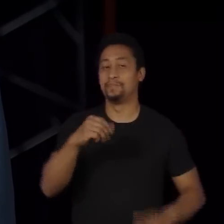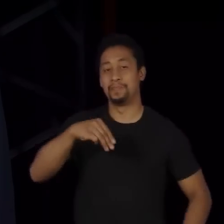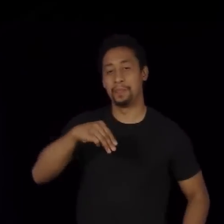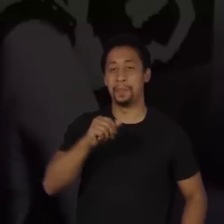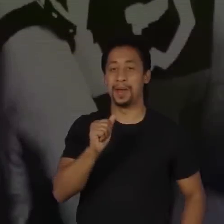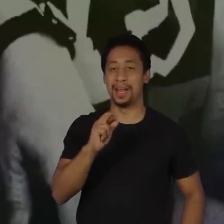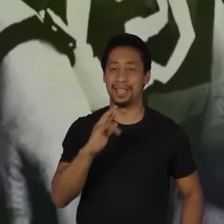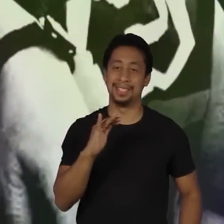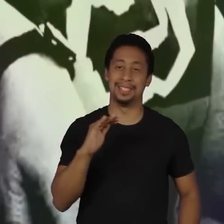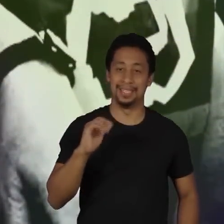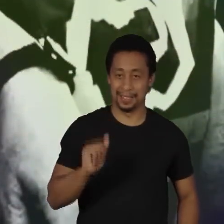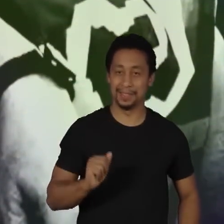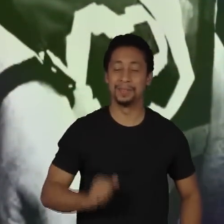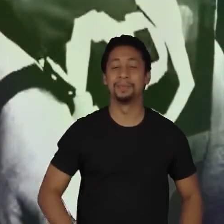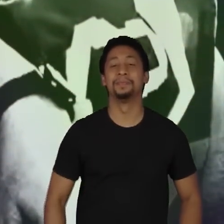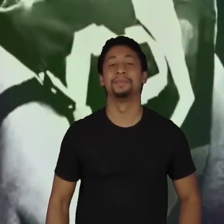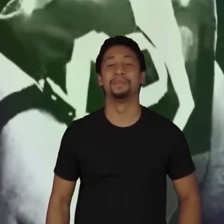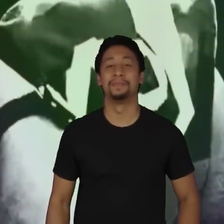Vergueiro.